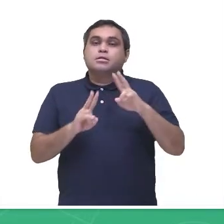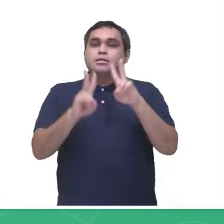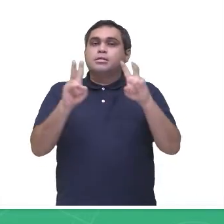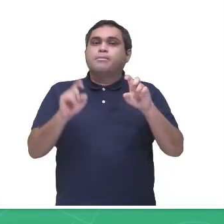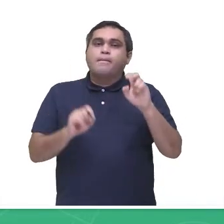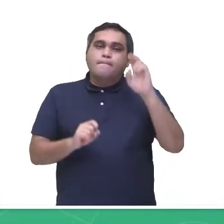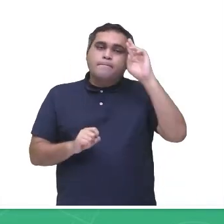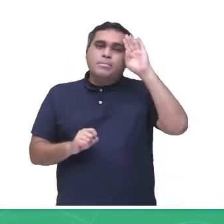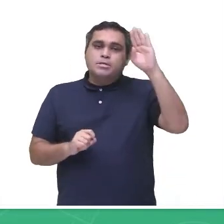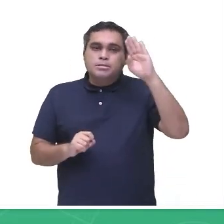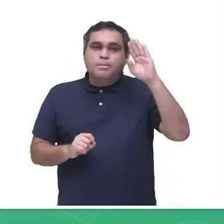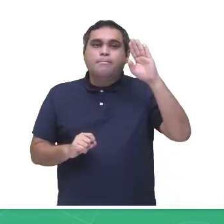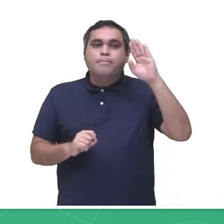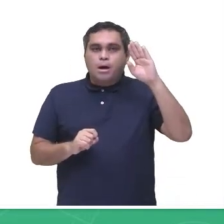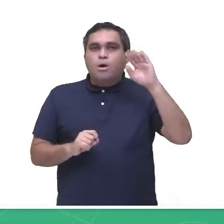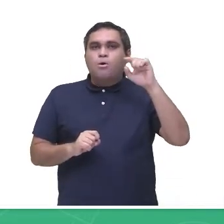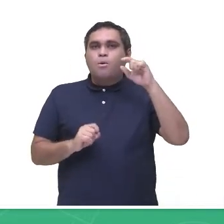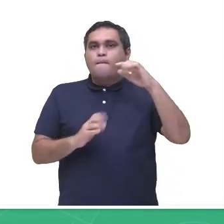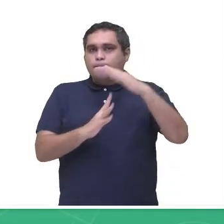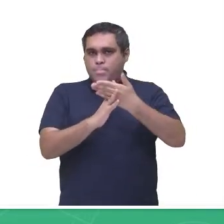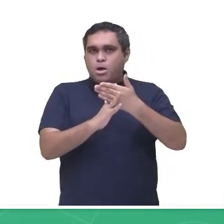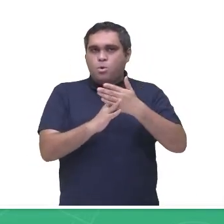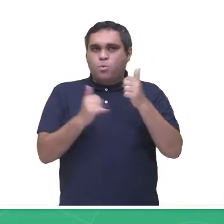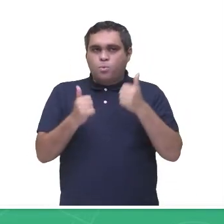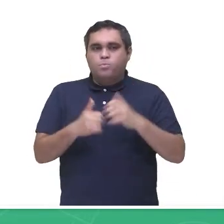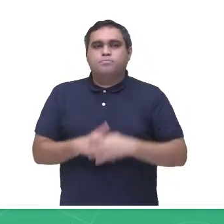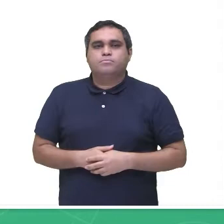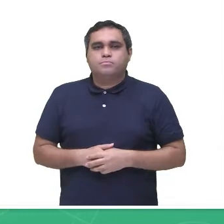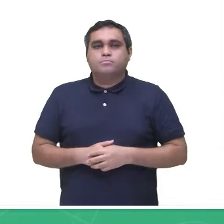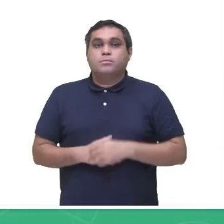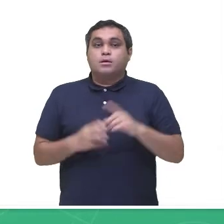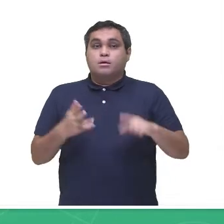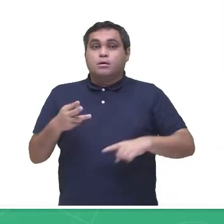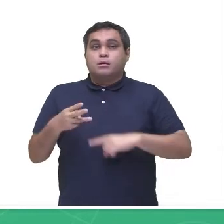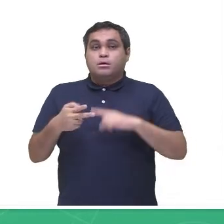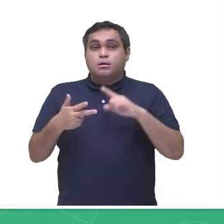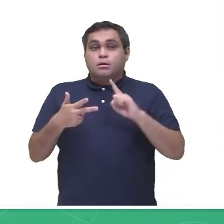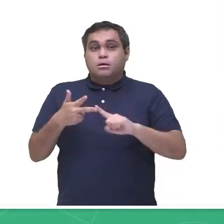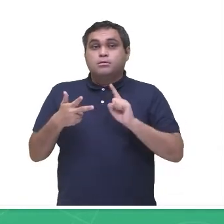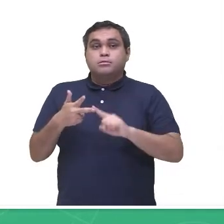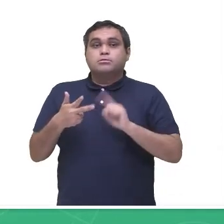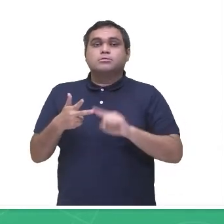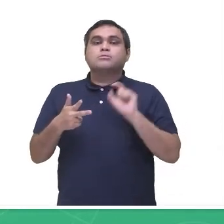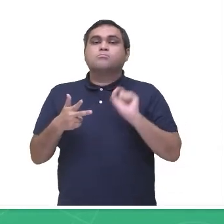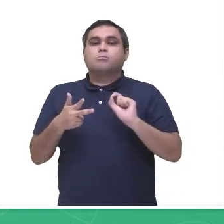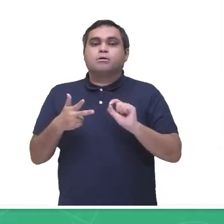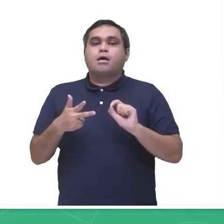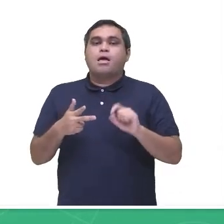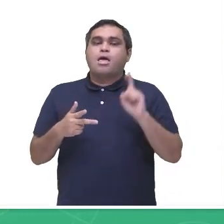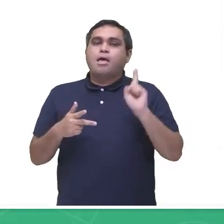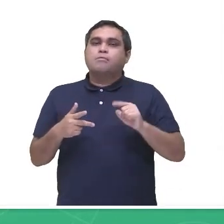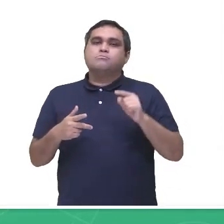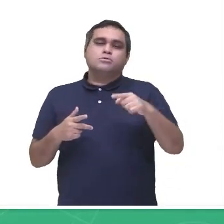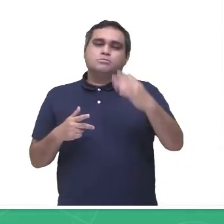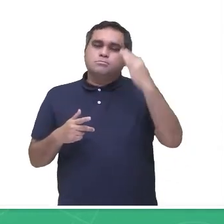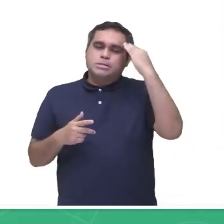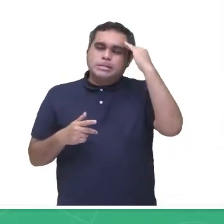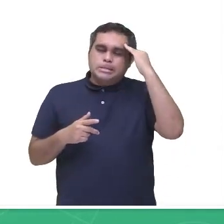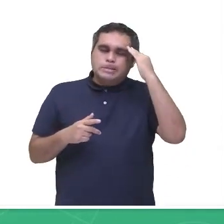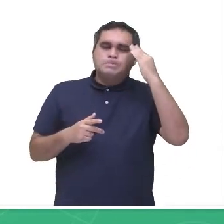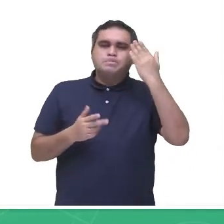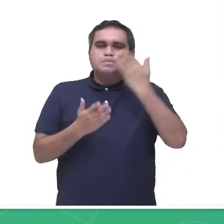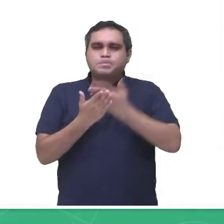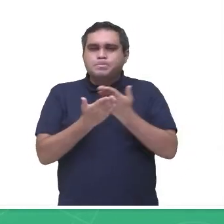volutas barrocais. Muito bem, tem a terceira questão, que fala o seguinte: com base na sua compreensão em relação à